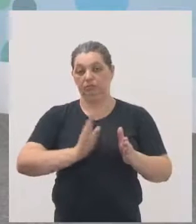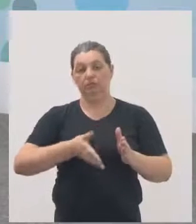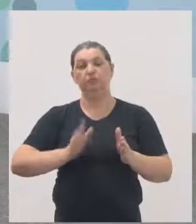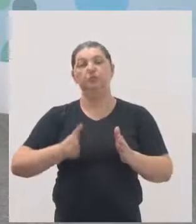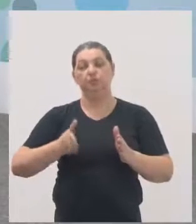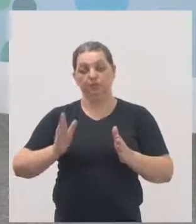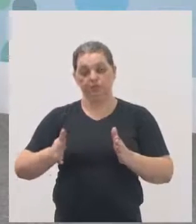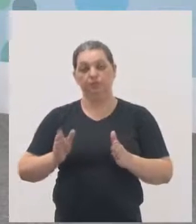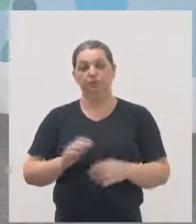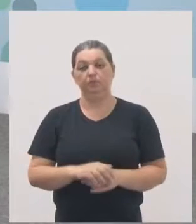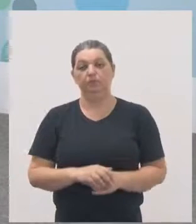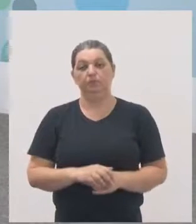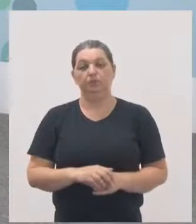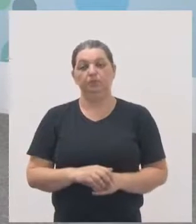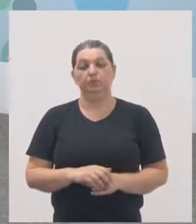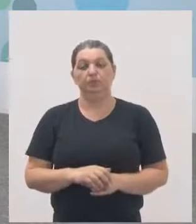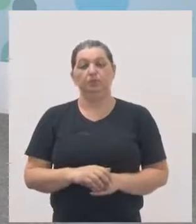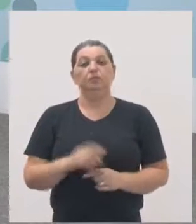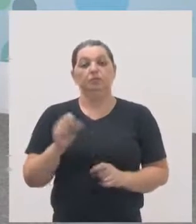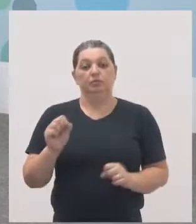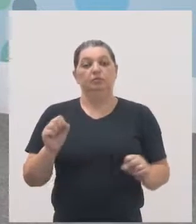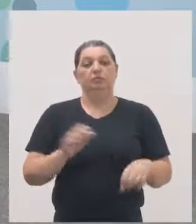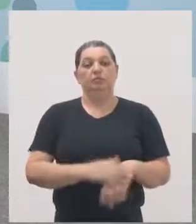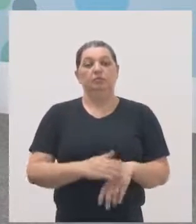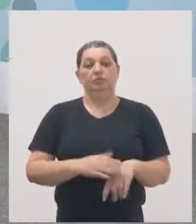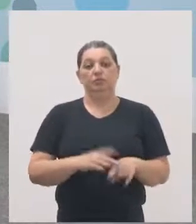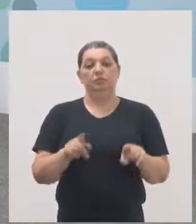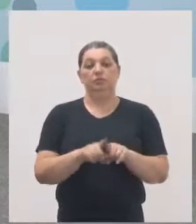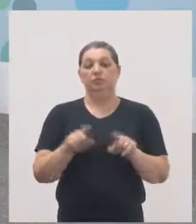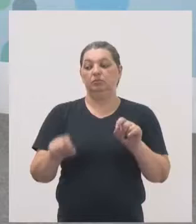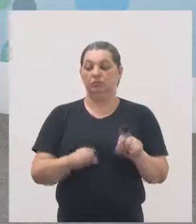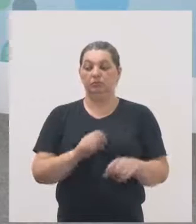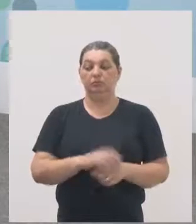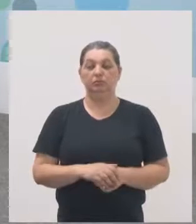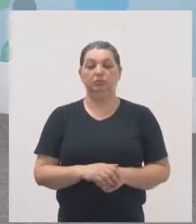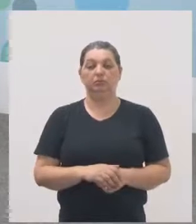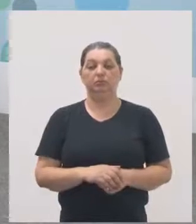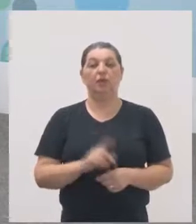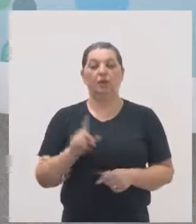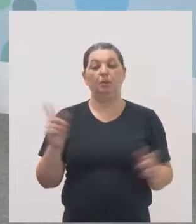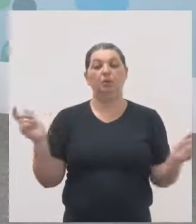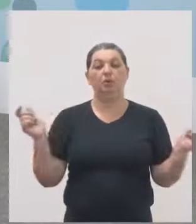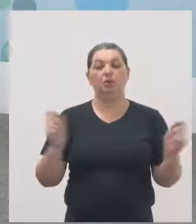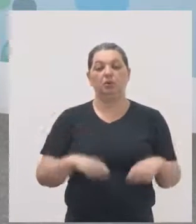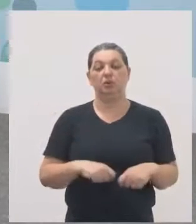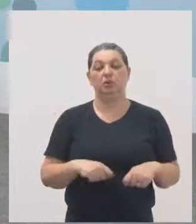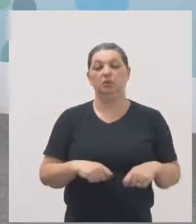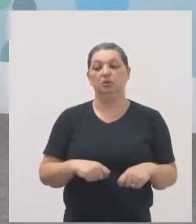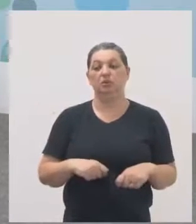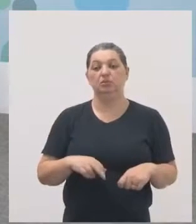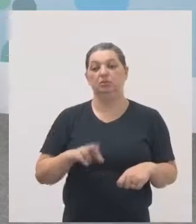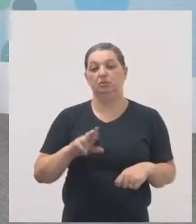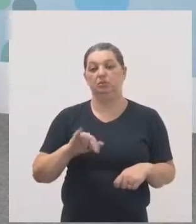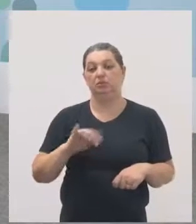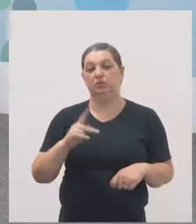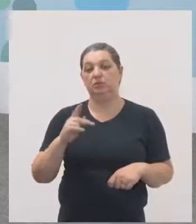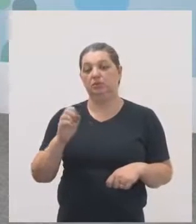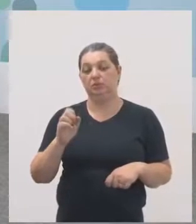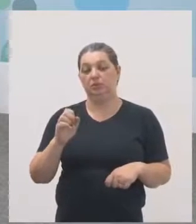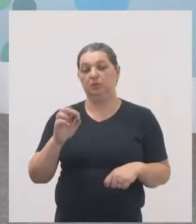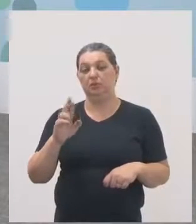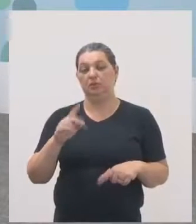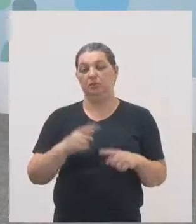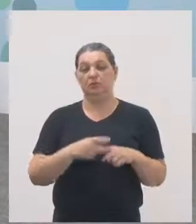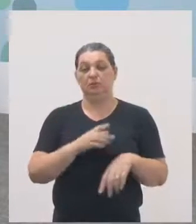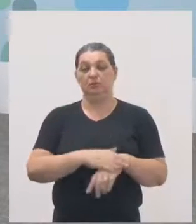nas ordens, né, na sequência, você pode fazer também. É uma possibilidade. Na verdade, o Reaper, ele faz a captação de